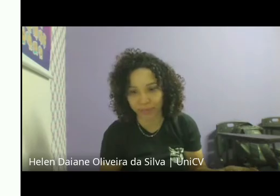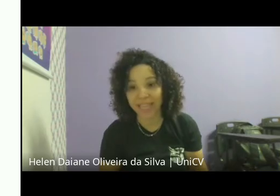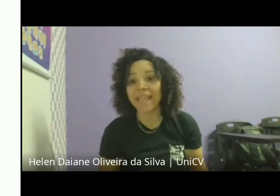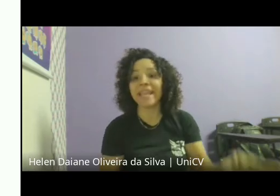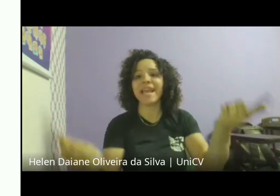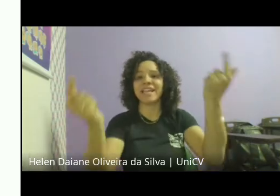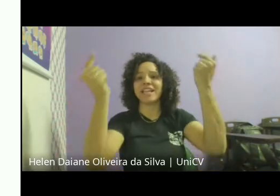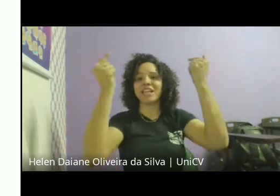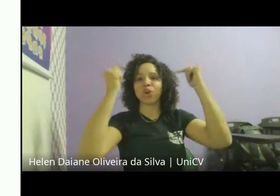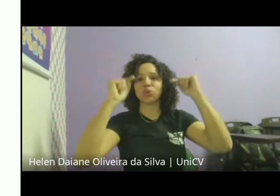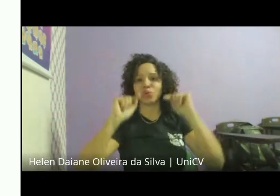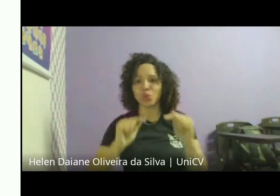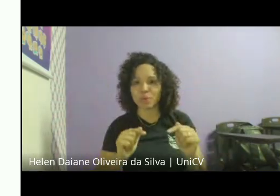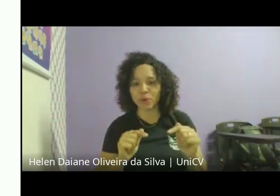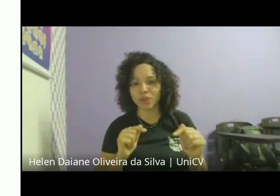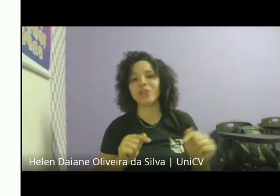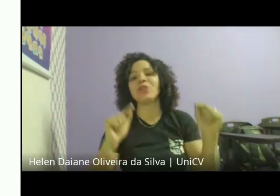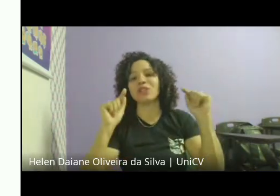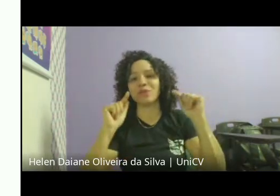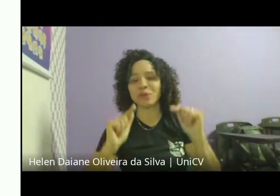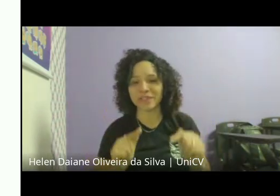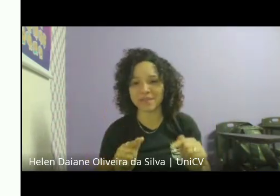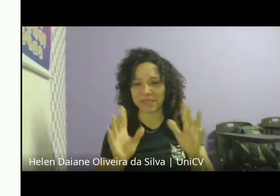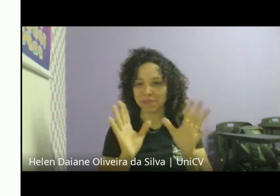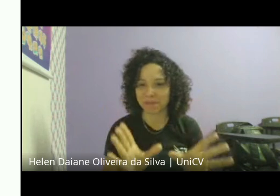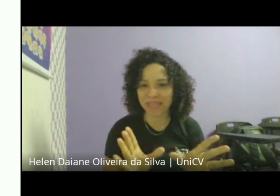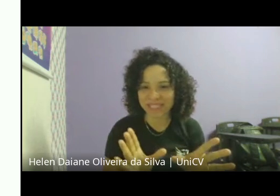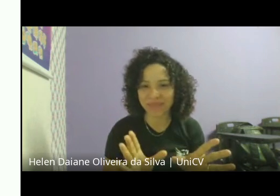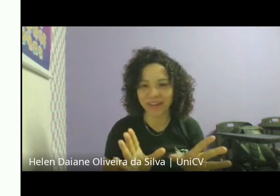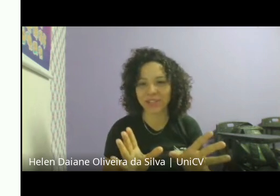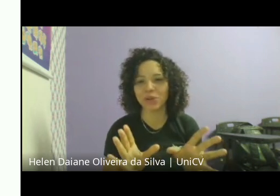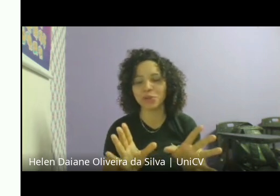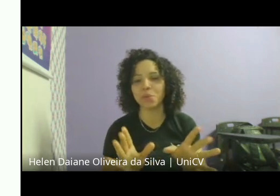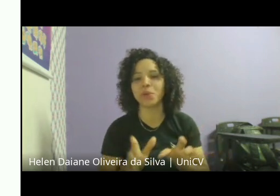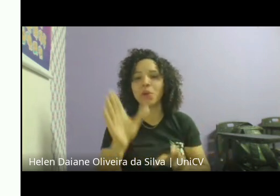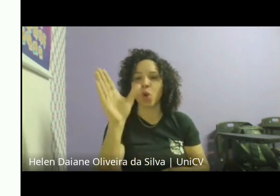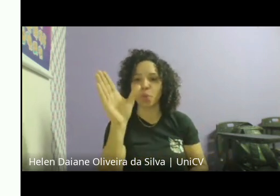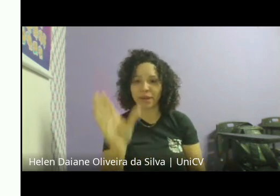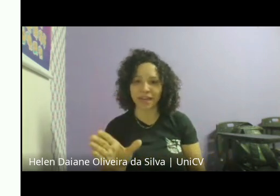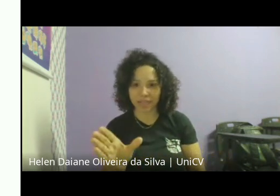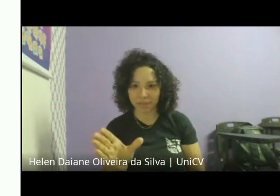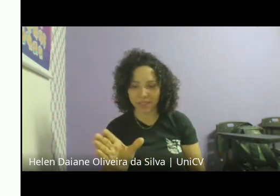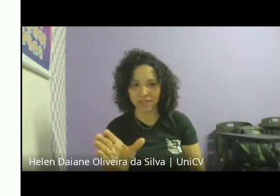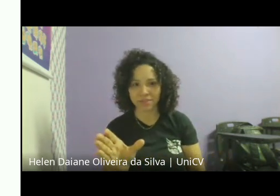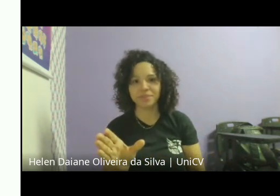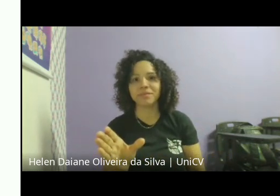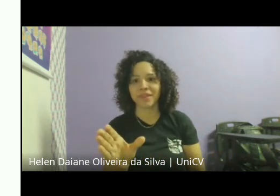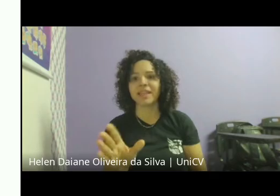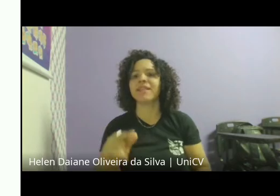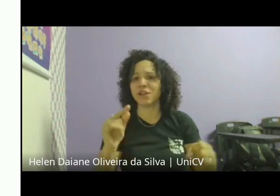sociedade. E aí, em outubro, nós voltamos na primeira semana de outubro com o Pra